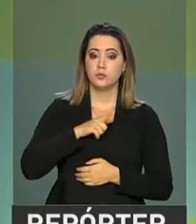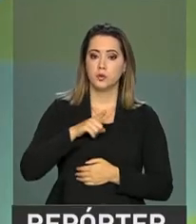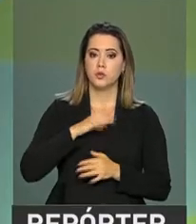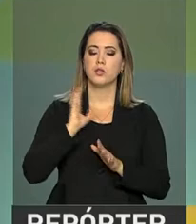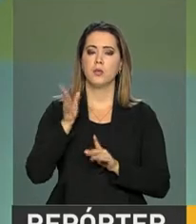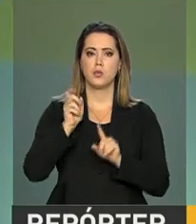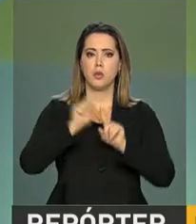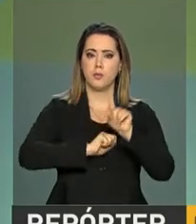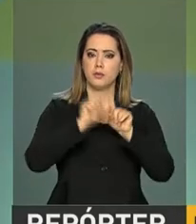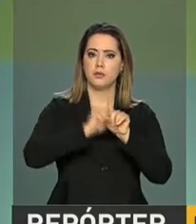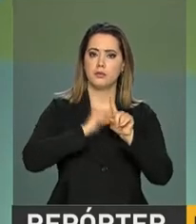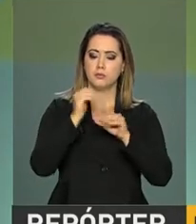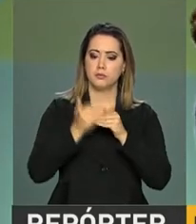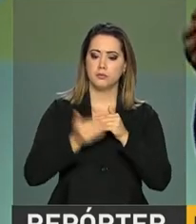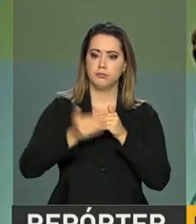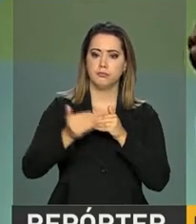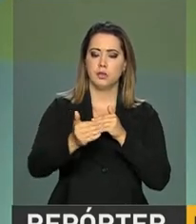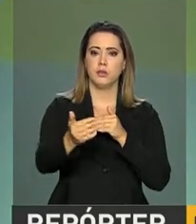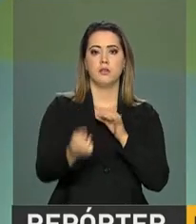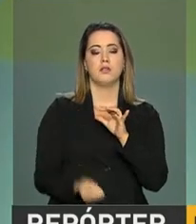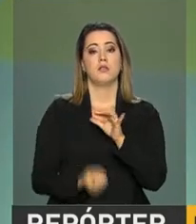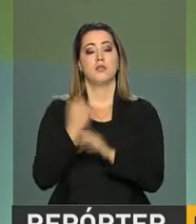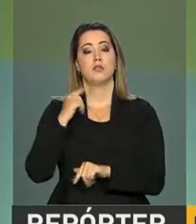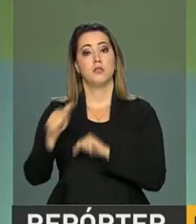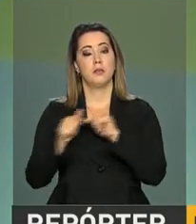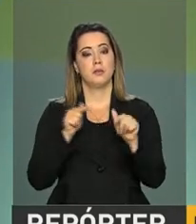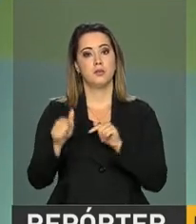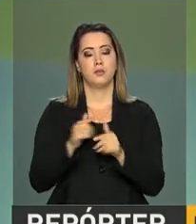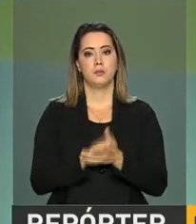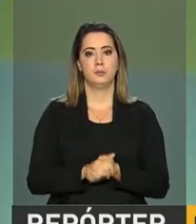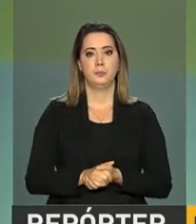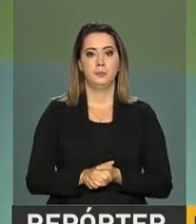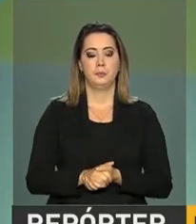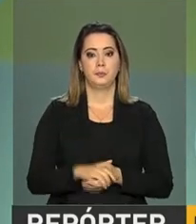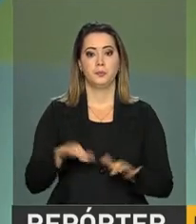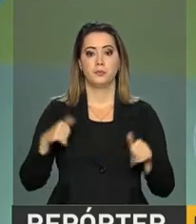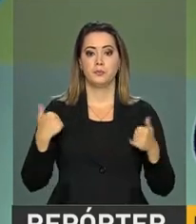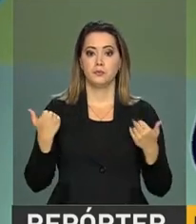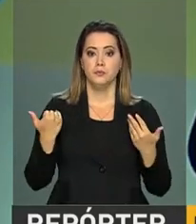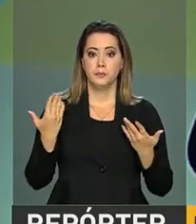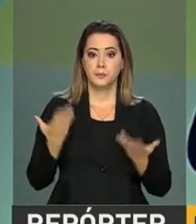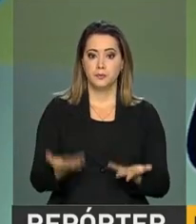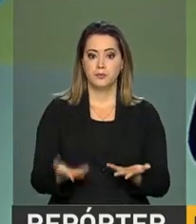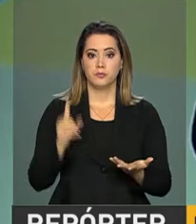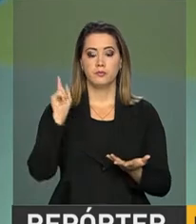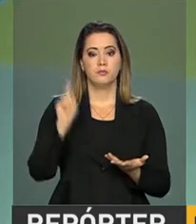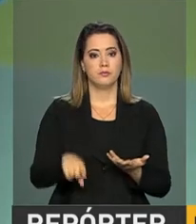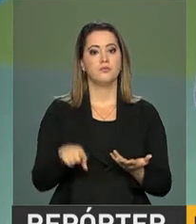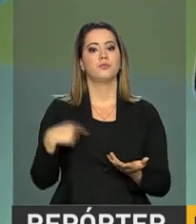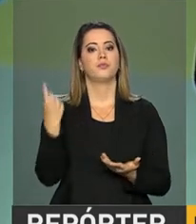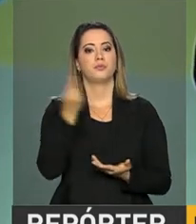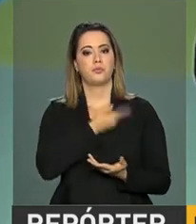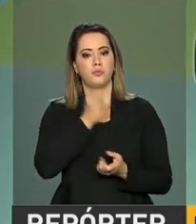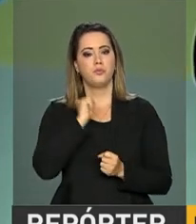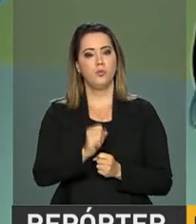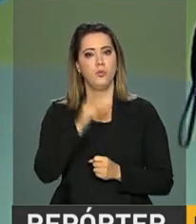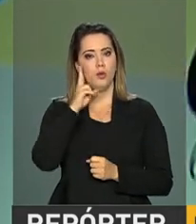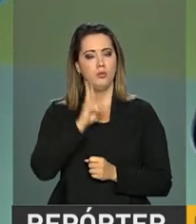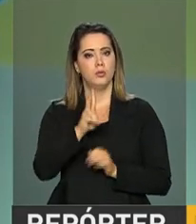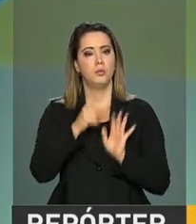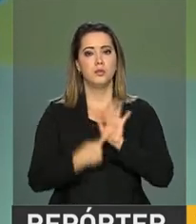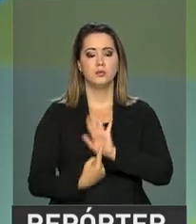seguidos de criação líquida de emprego na economia brasileira então isso é algo que já está em processo